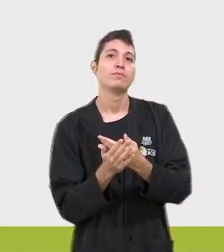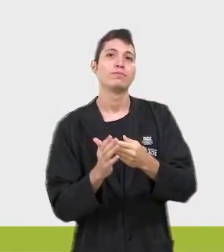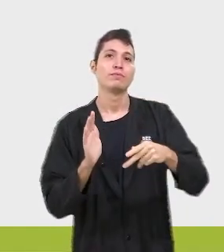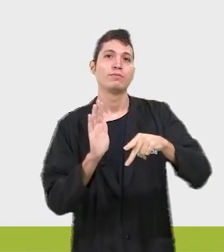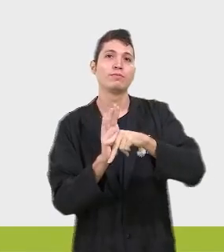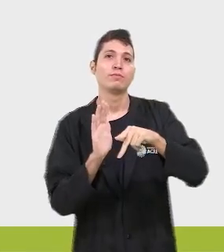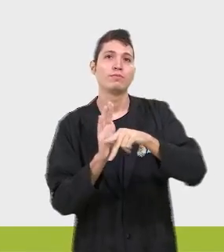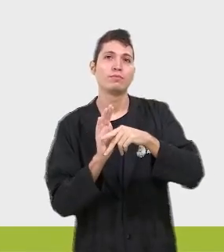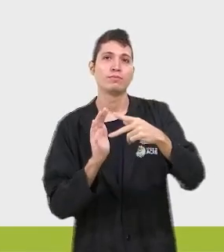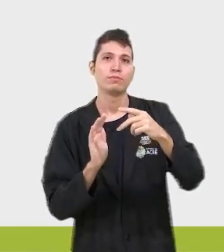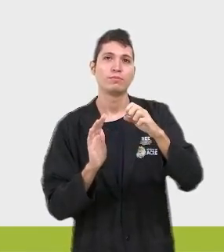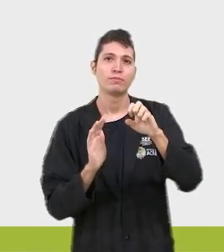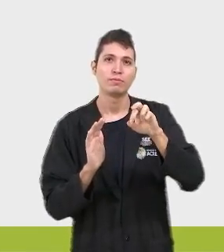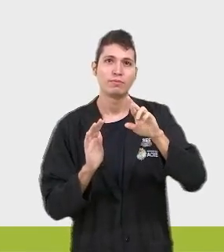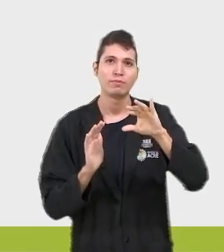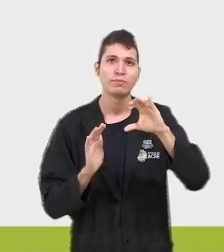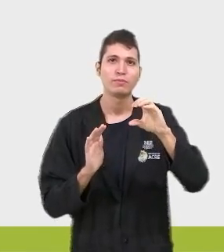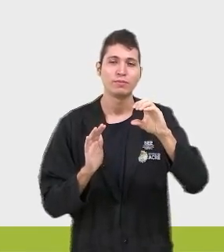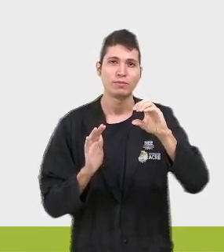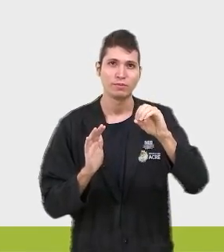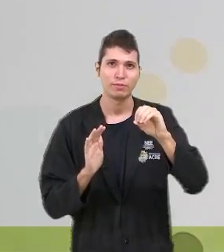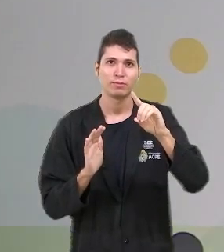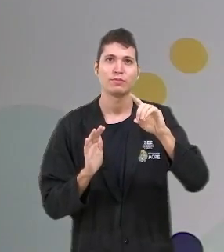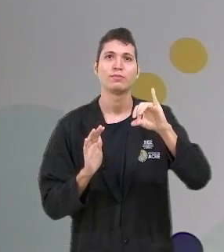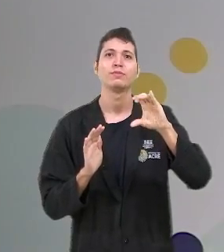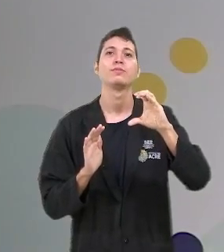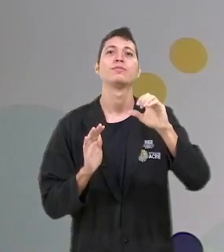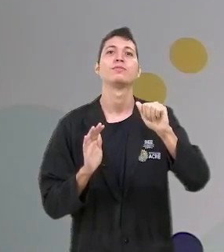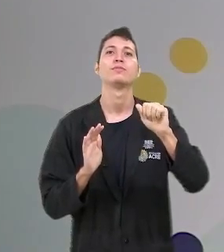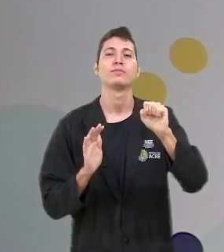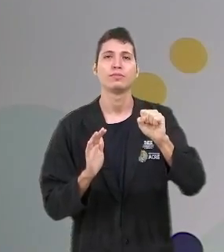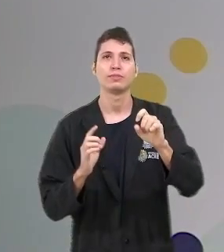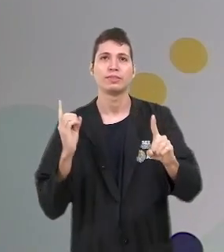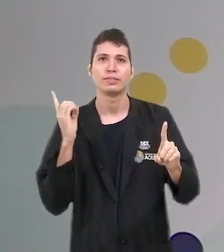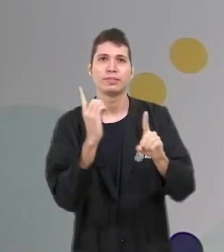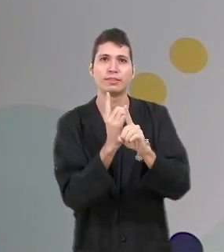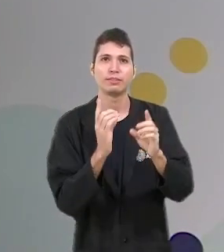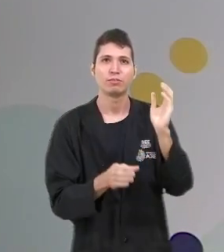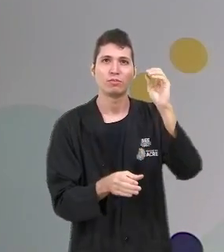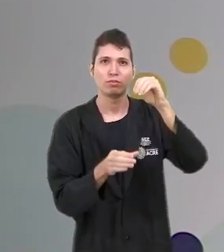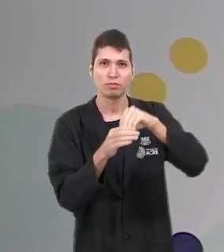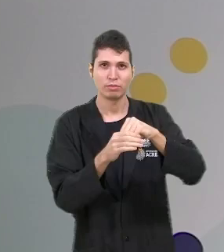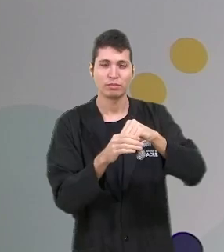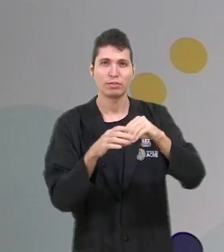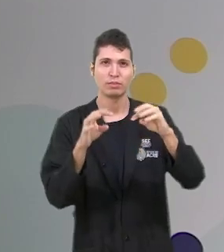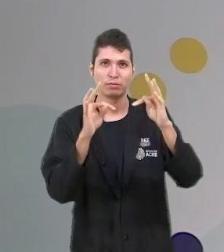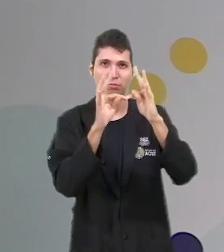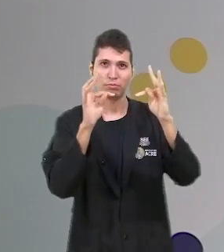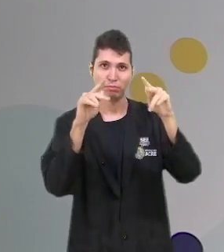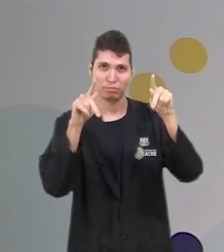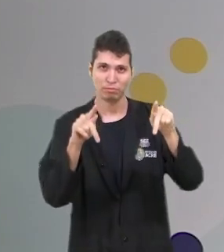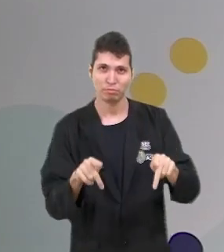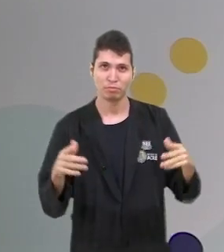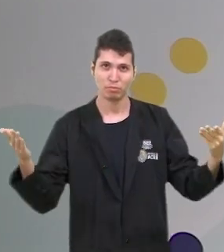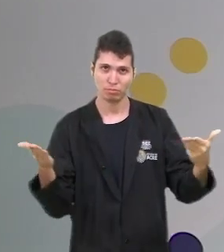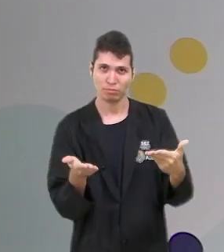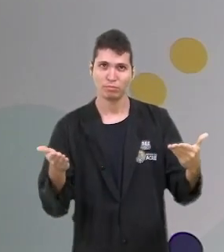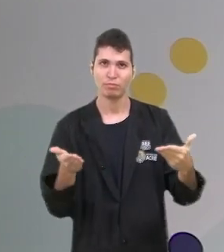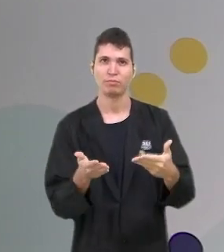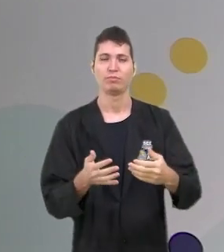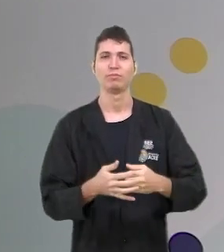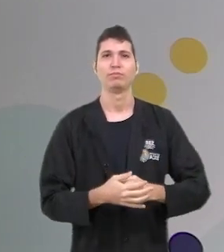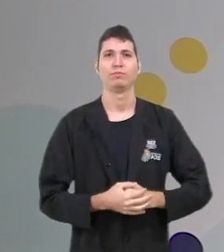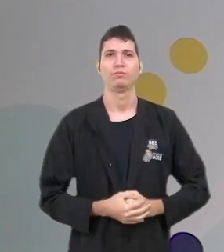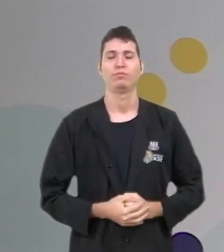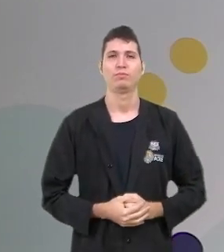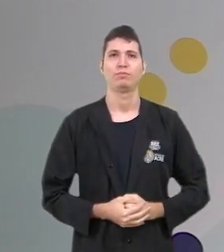propriedades periódicas que são possíveis ser encontradas na tabela atual, a tabela atualizada.